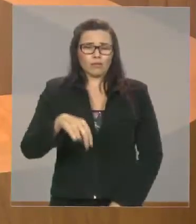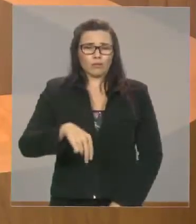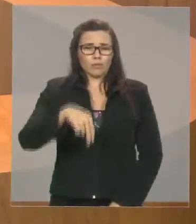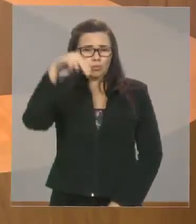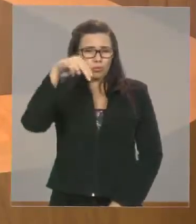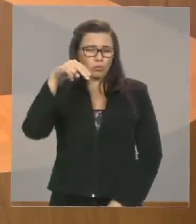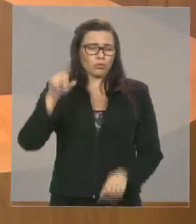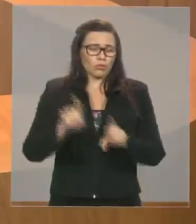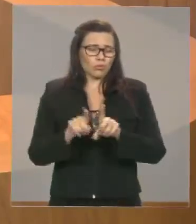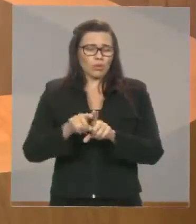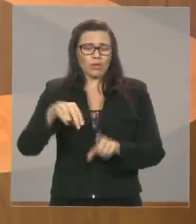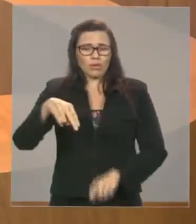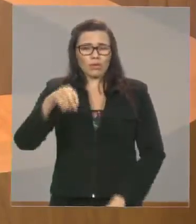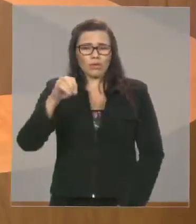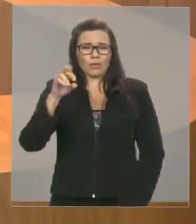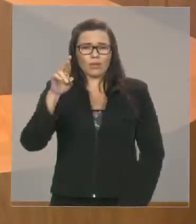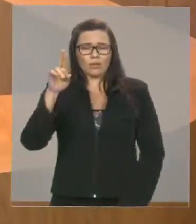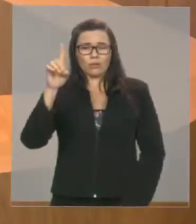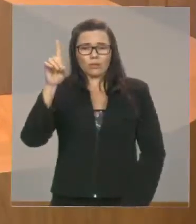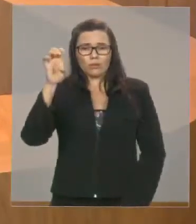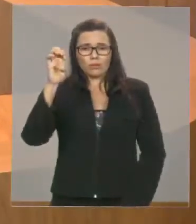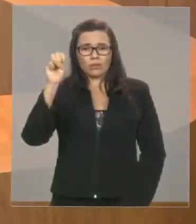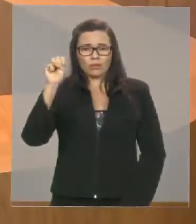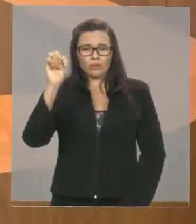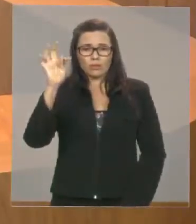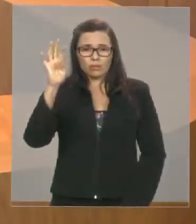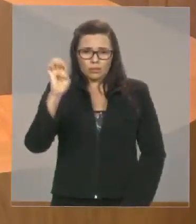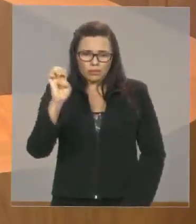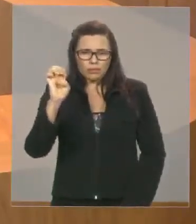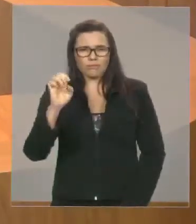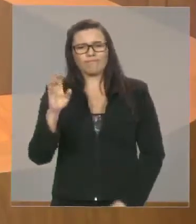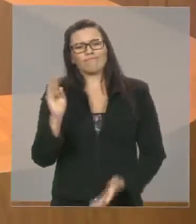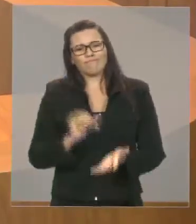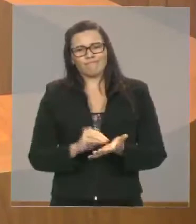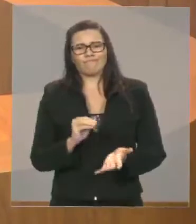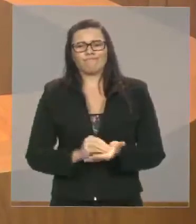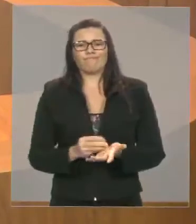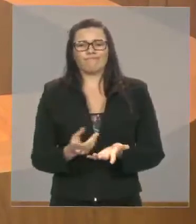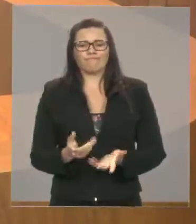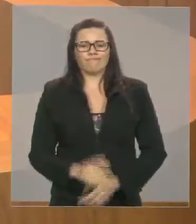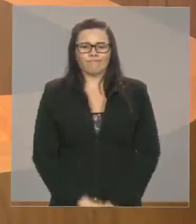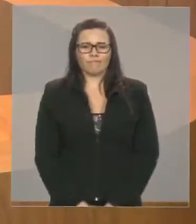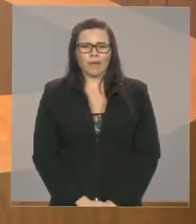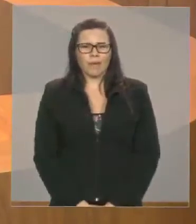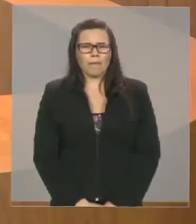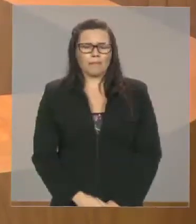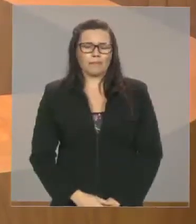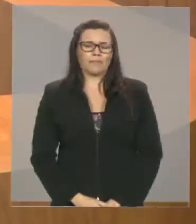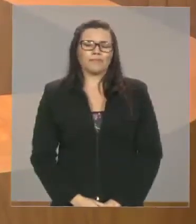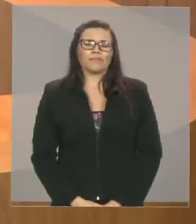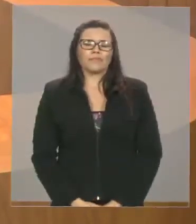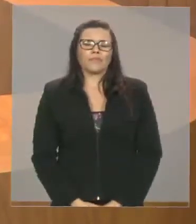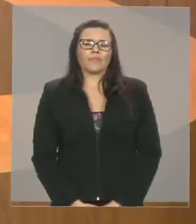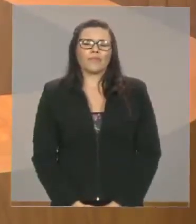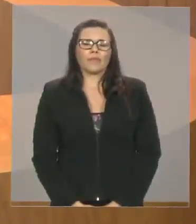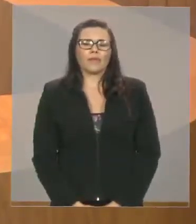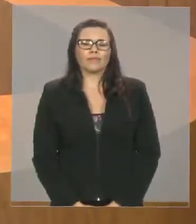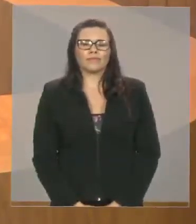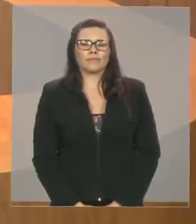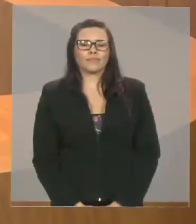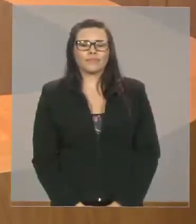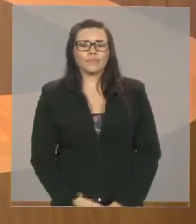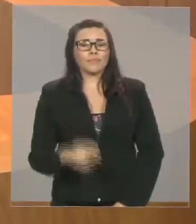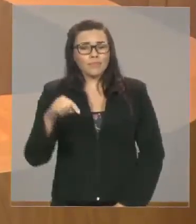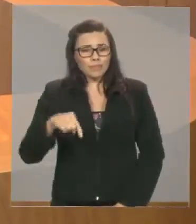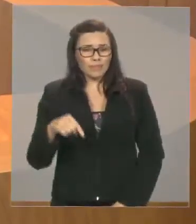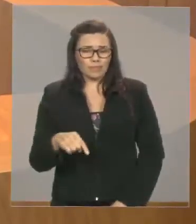Além da febre amarela, eu citaria, para que o meu eleitor, meu conterrâneo, não citou, mas citaria, temos também um problema